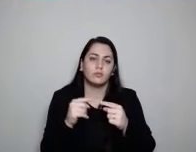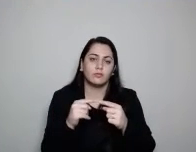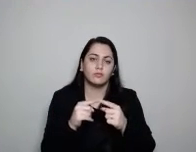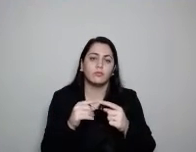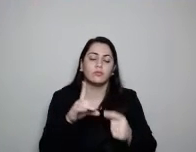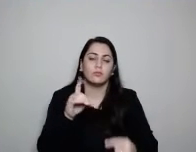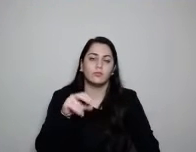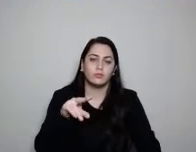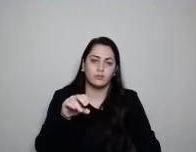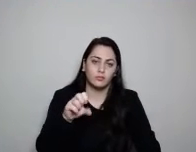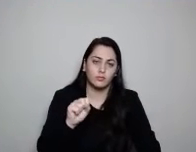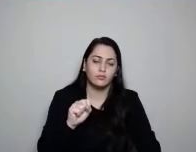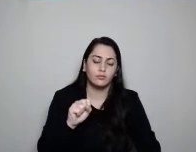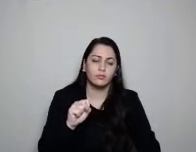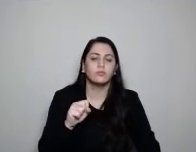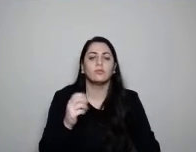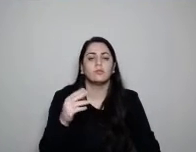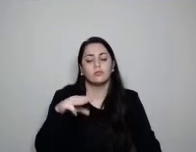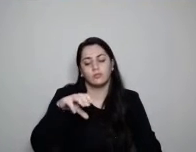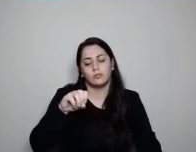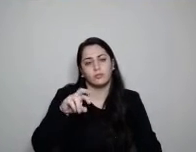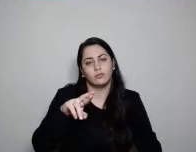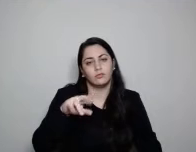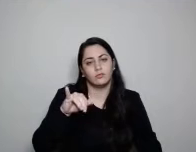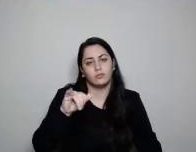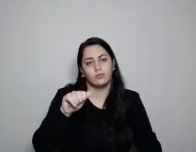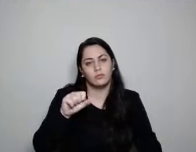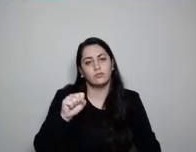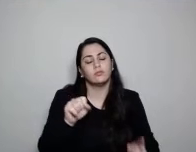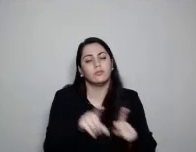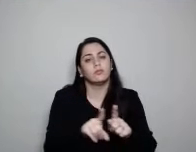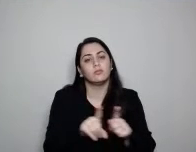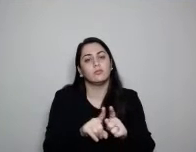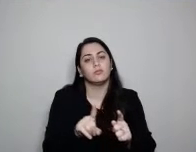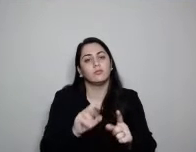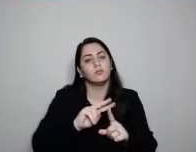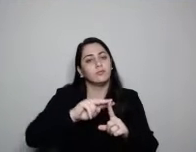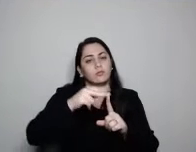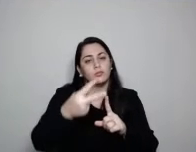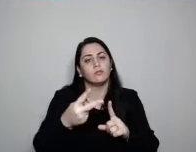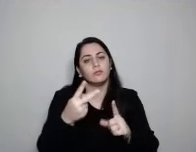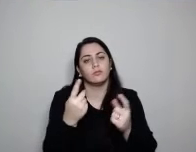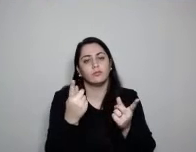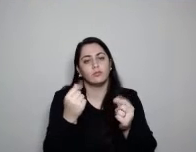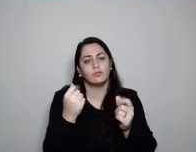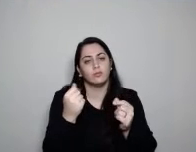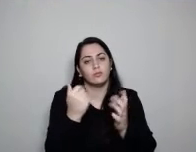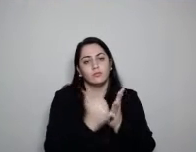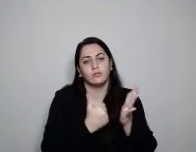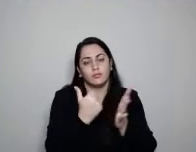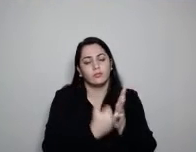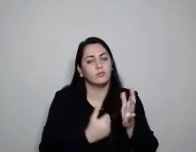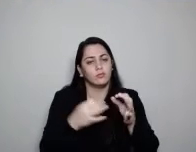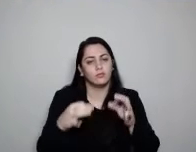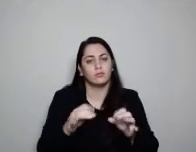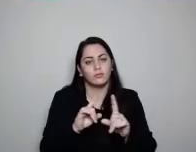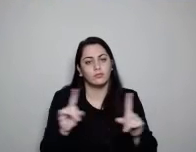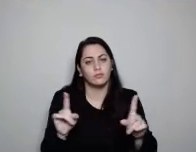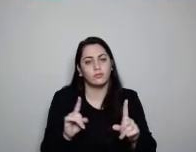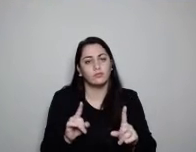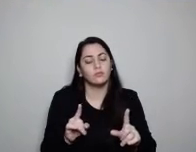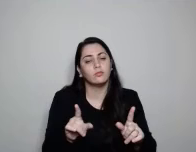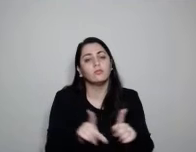também consigno aqui que é necessário haver restituição em dobro dos valores descontados indevidamente. Portanto, eu estou aqui, em conclusão,